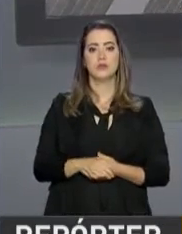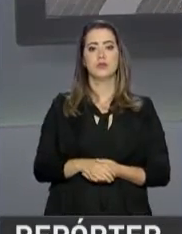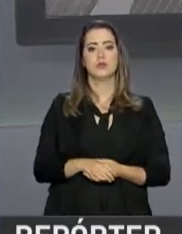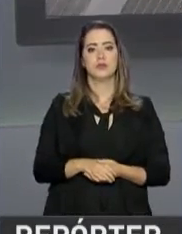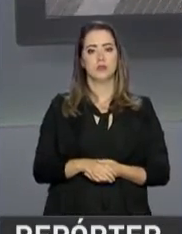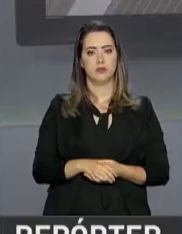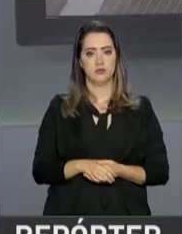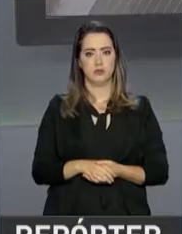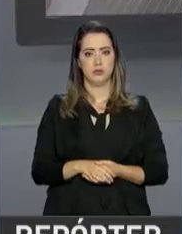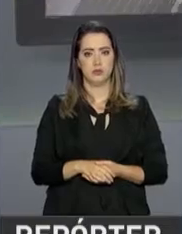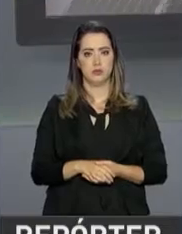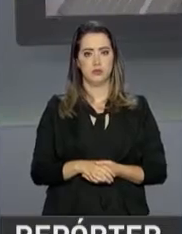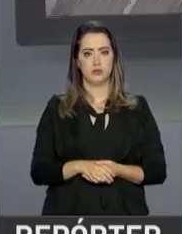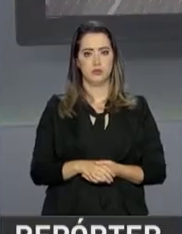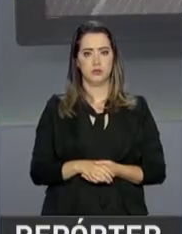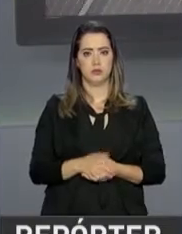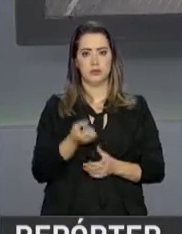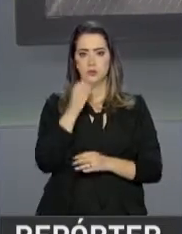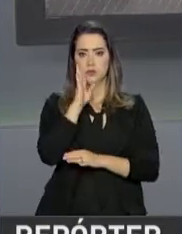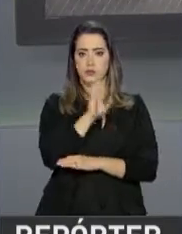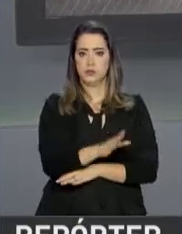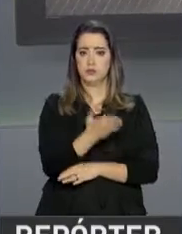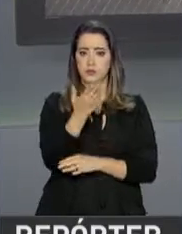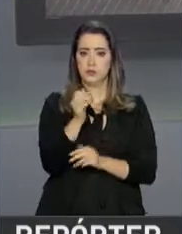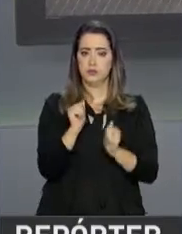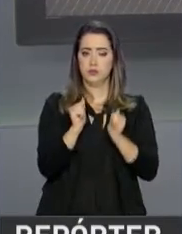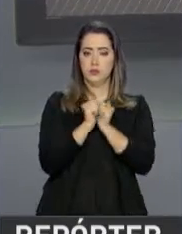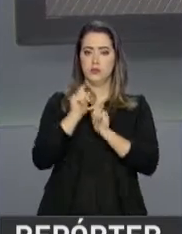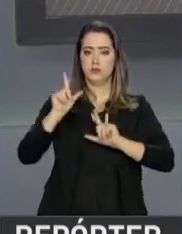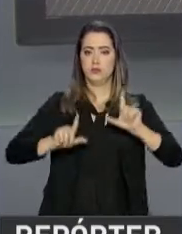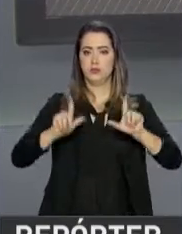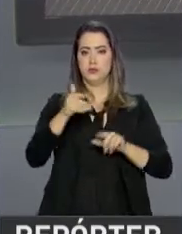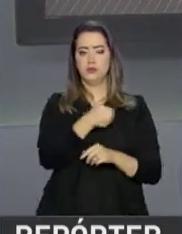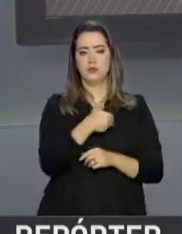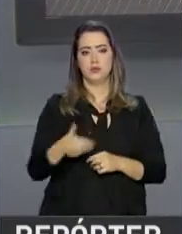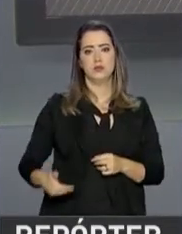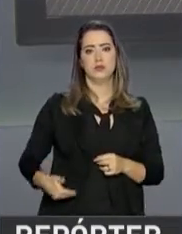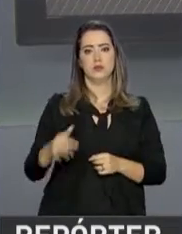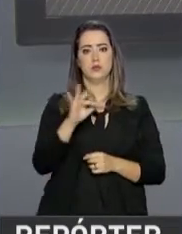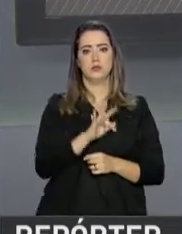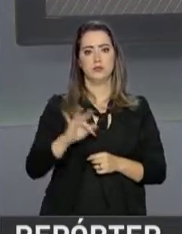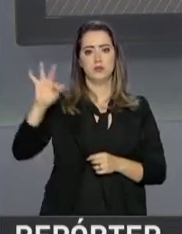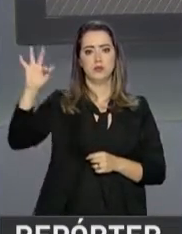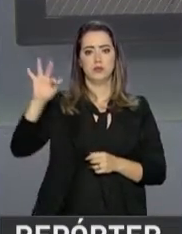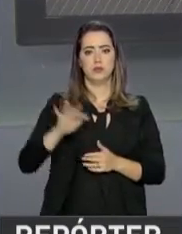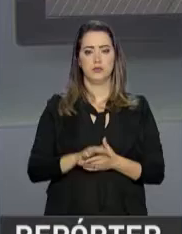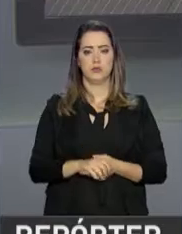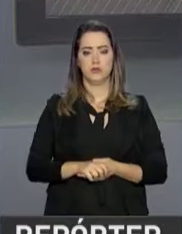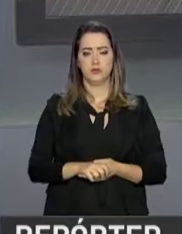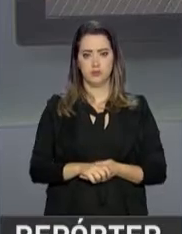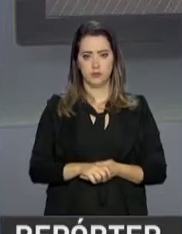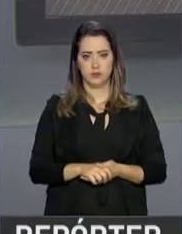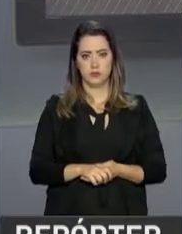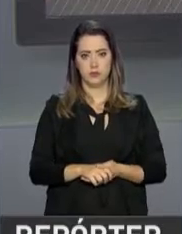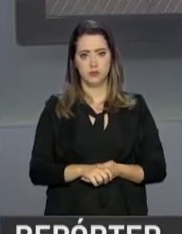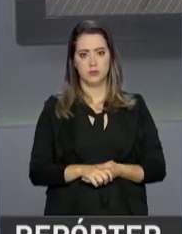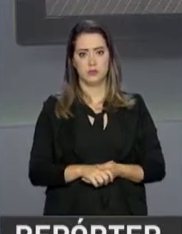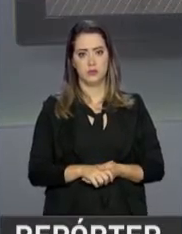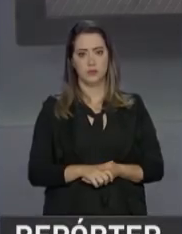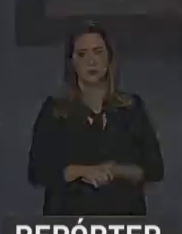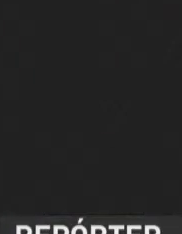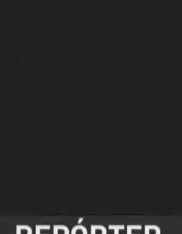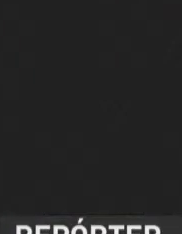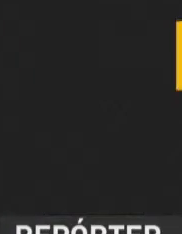na página da nbr na internet uma boa tarde pra você continue com a gente aqui na nbr a tv do governo federal